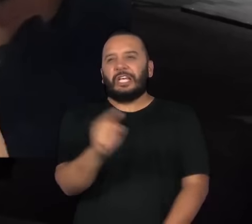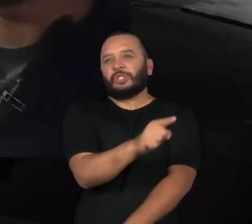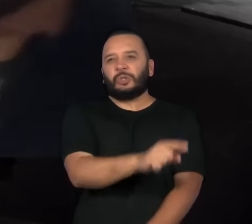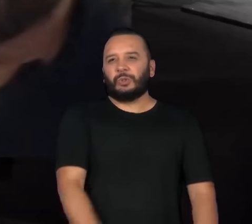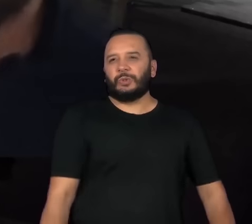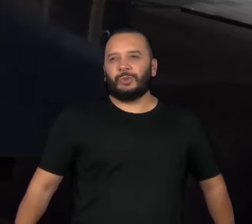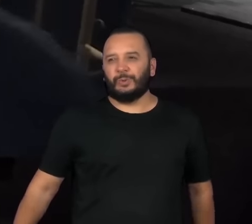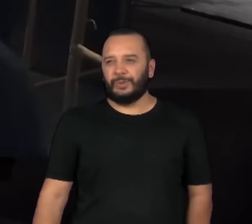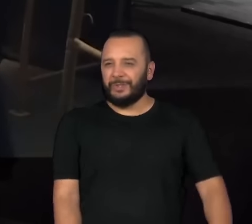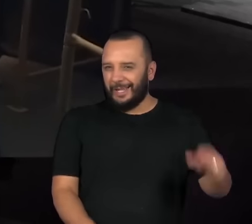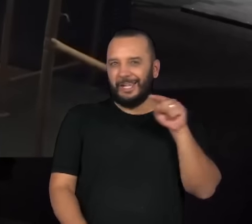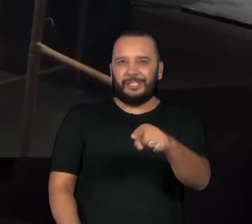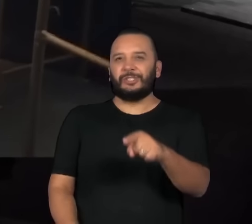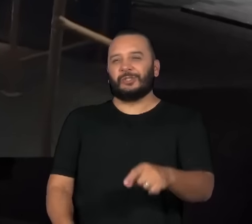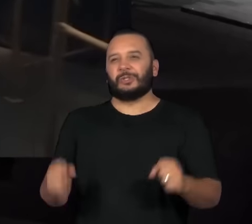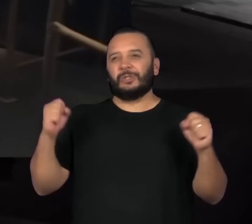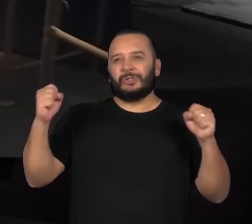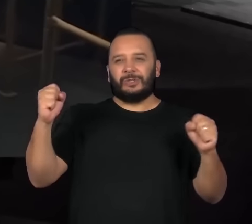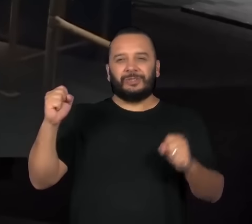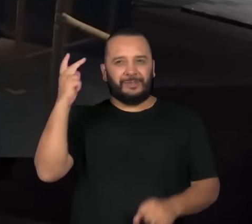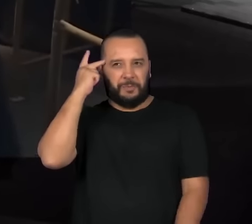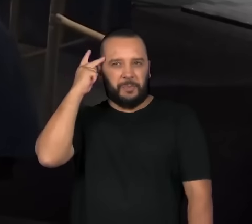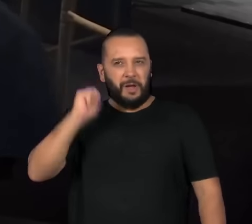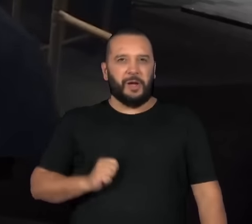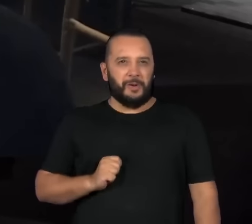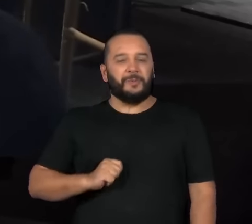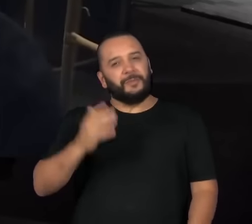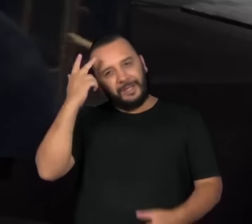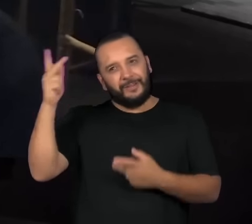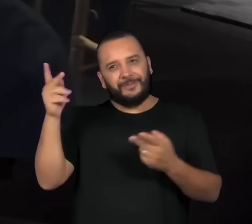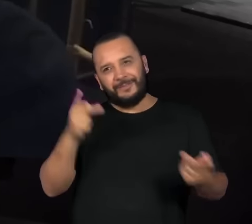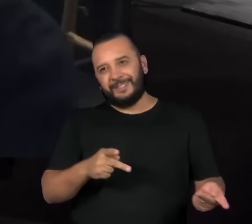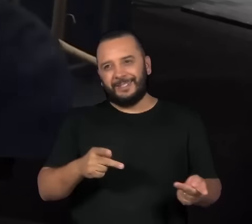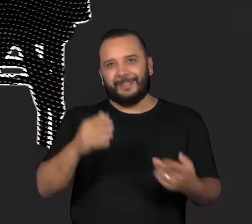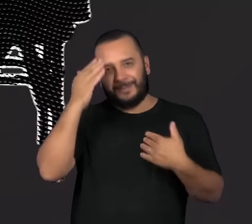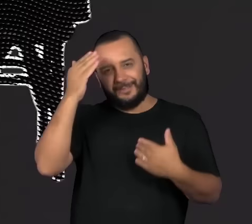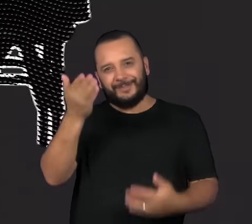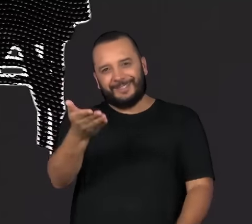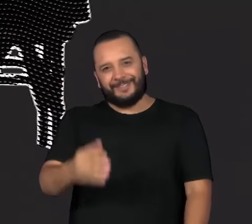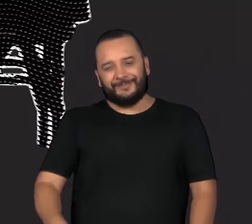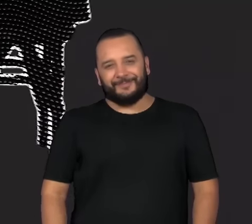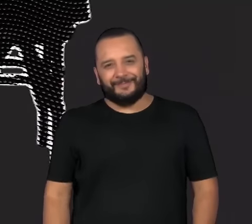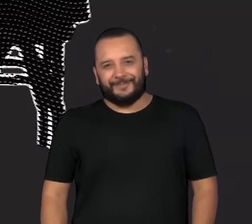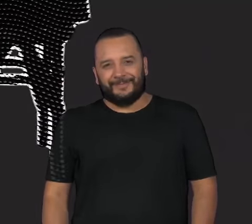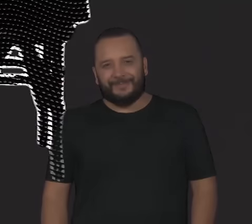Isso daí é que é um torcedor. Obrigado pela visita, querido. Que isso, obrigado você, meu. Valeu.